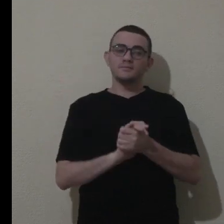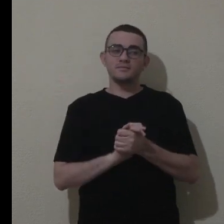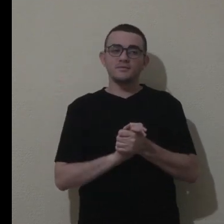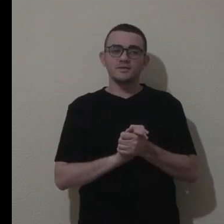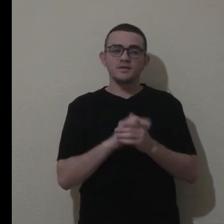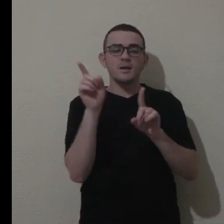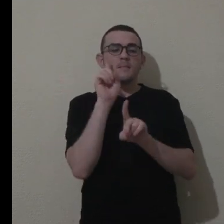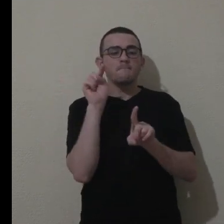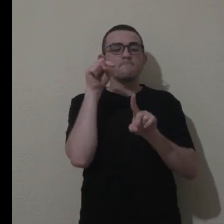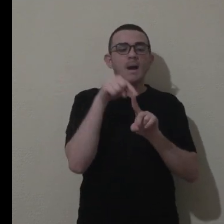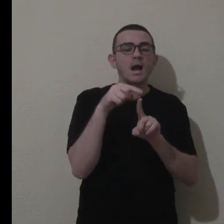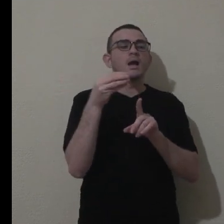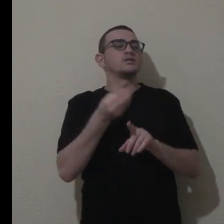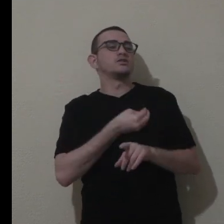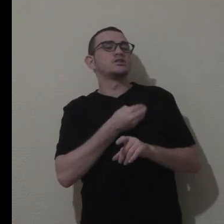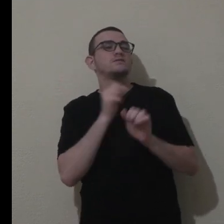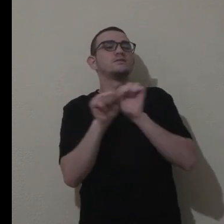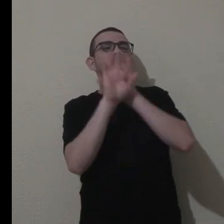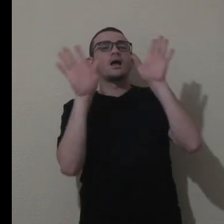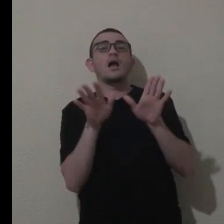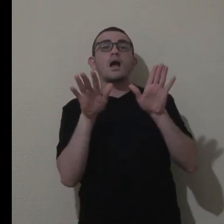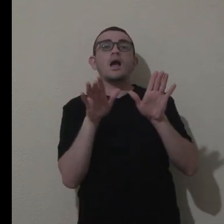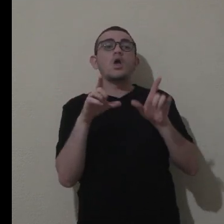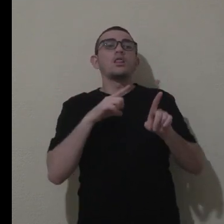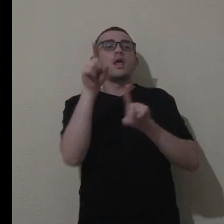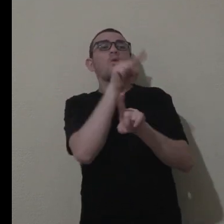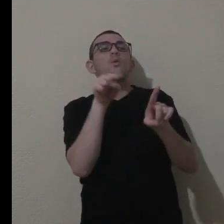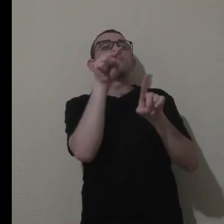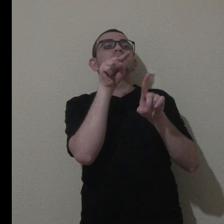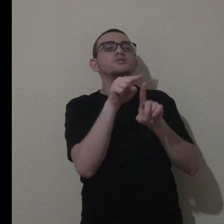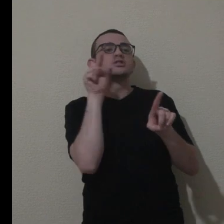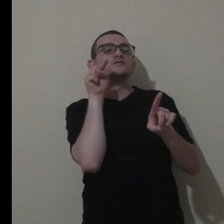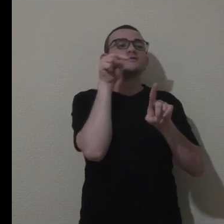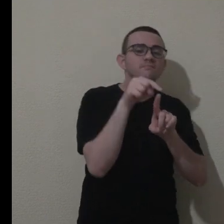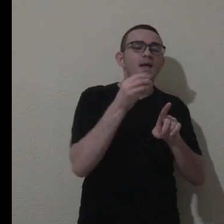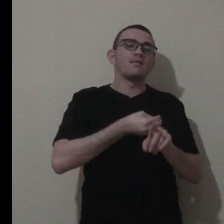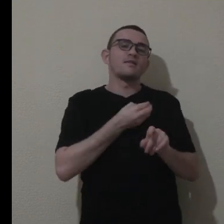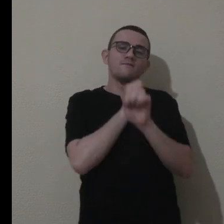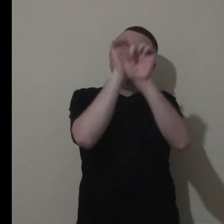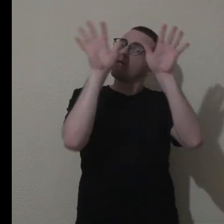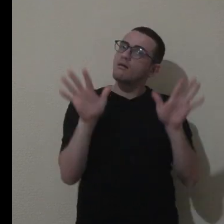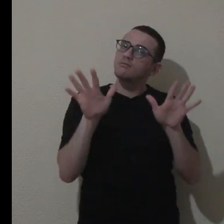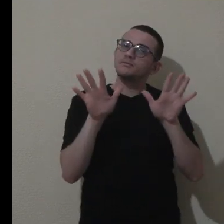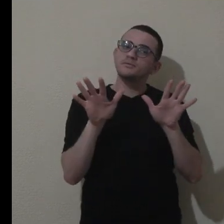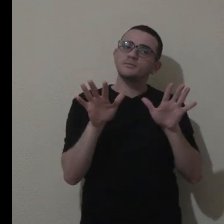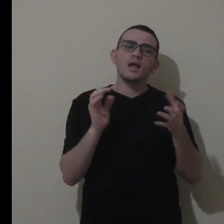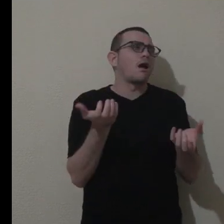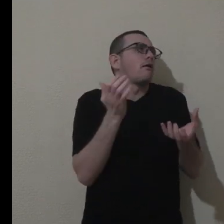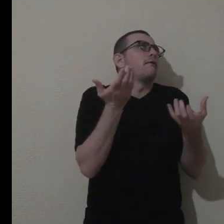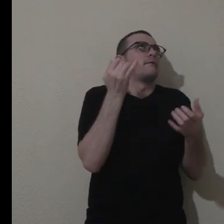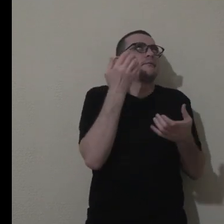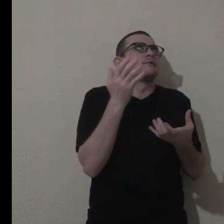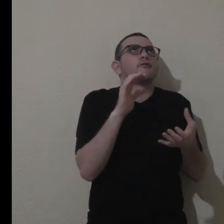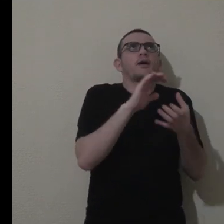né? Metas e objetivos de vidas claros. Você já tem metas e objetivos de vidas claros, né? Que nem eu vou casar